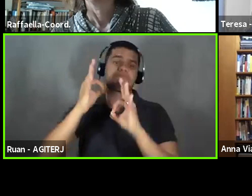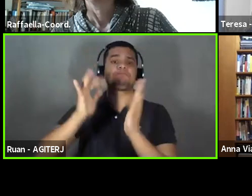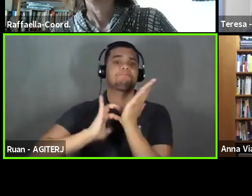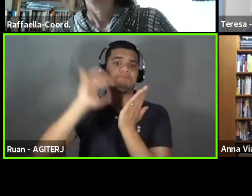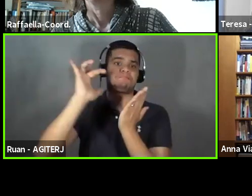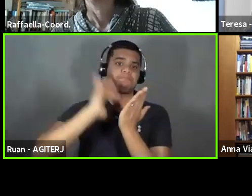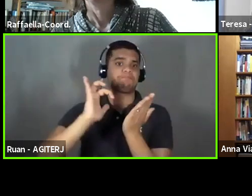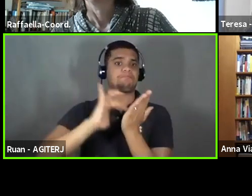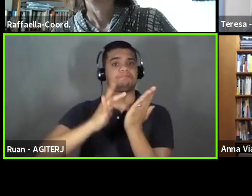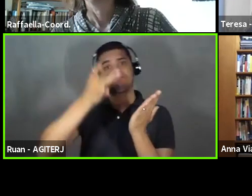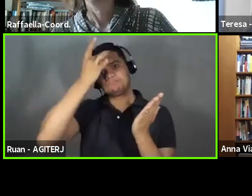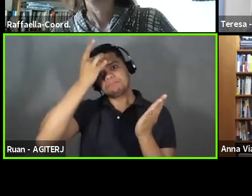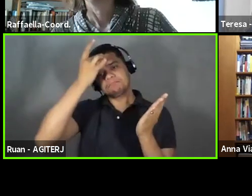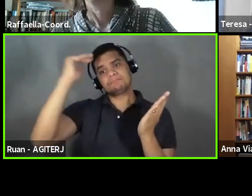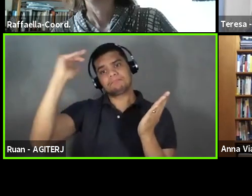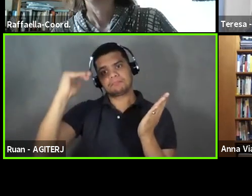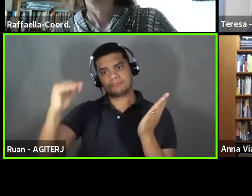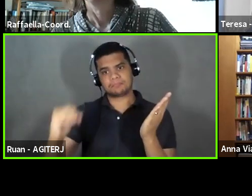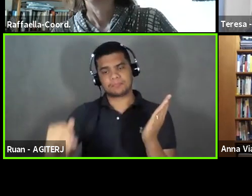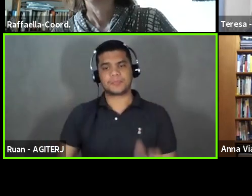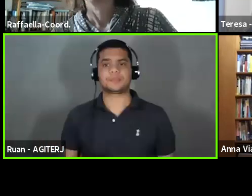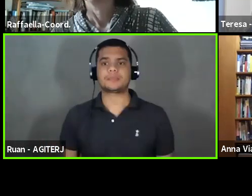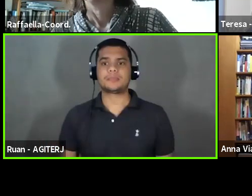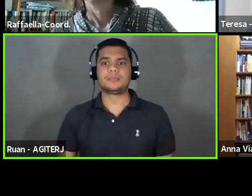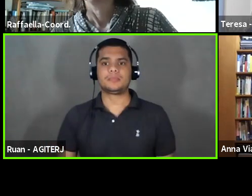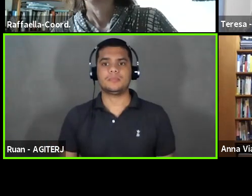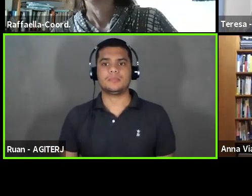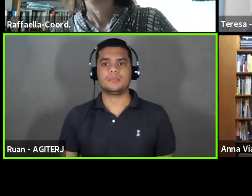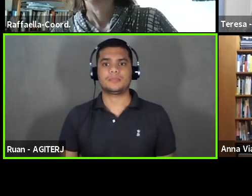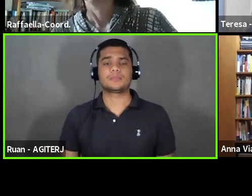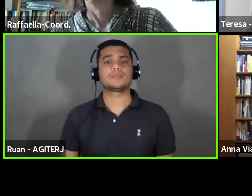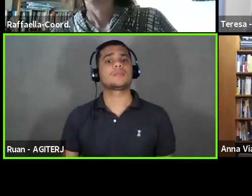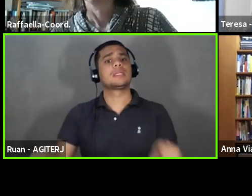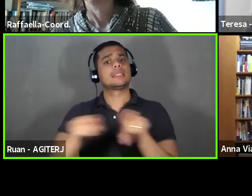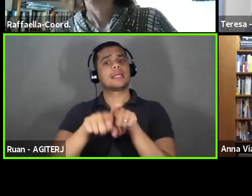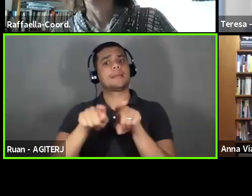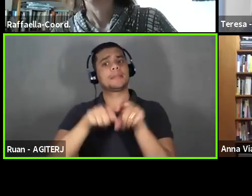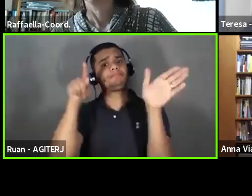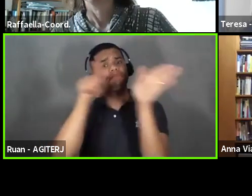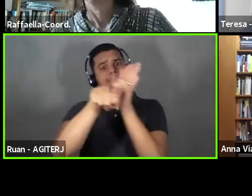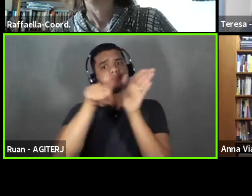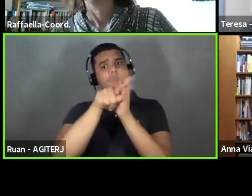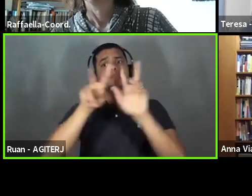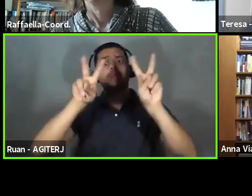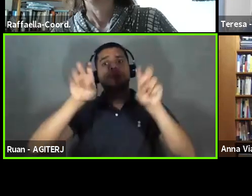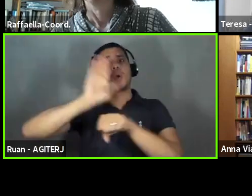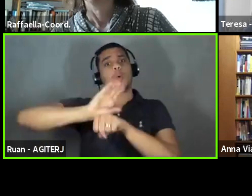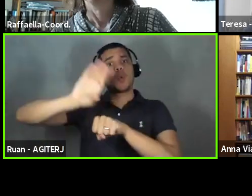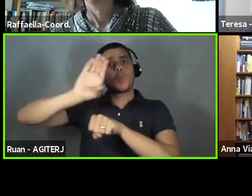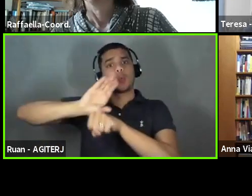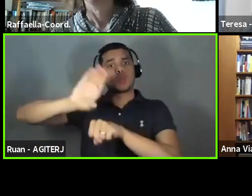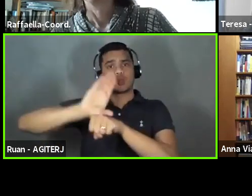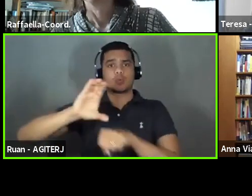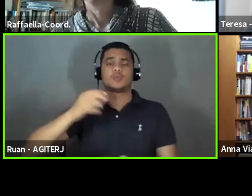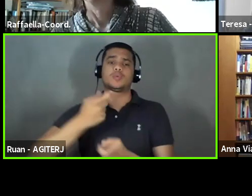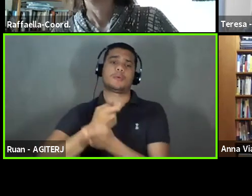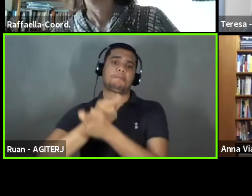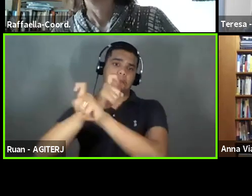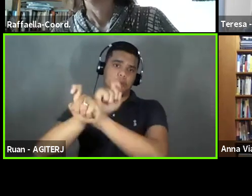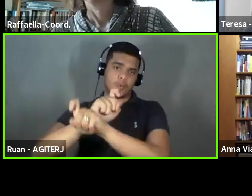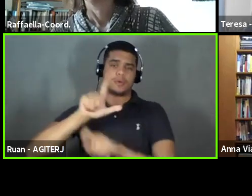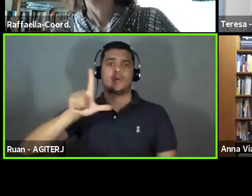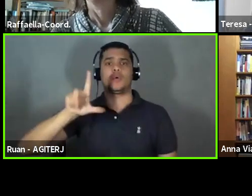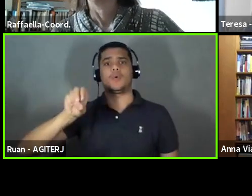programação. E houve também várias perguntas aqui em relação aos cursos da PUC, que a Lourdes também